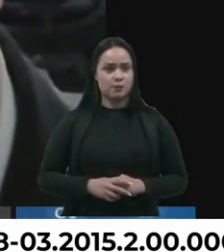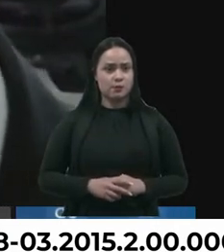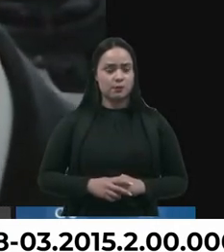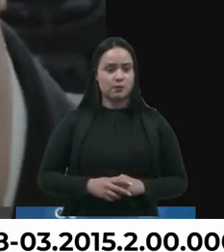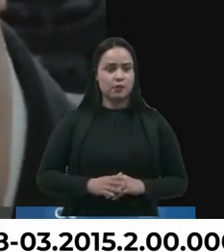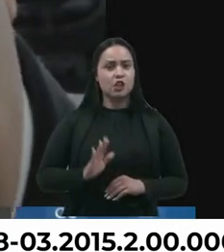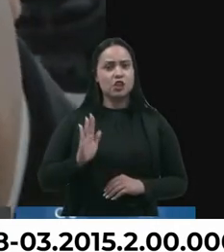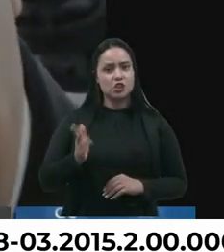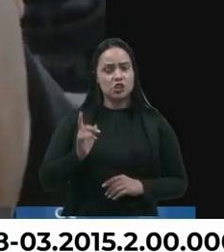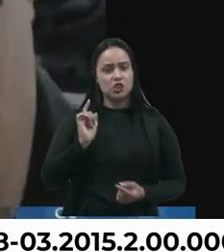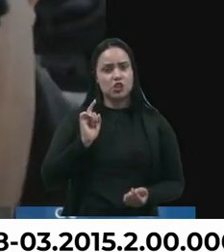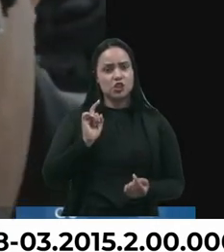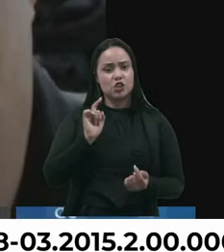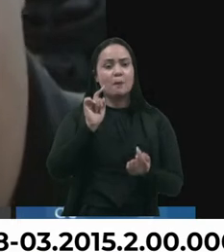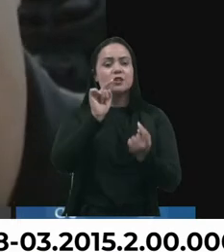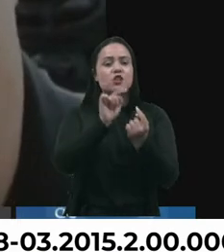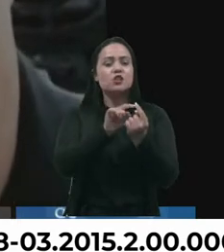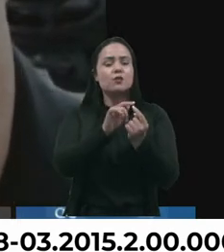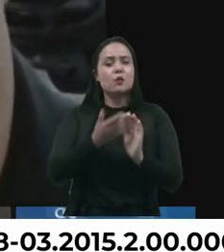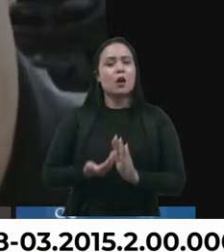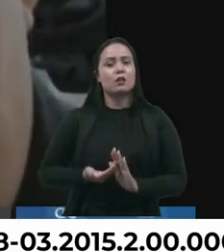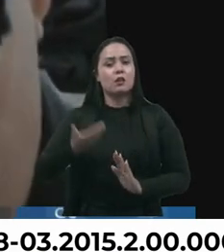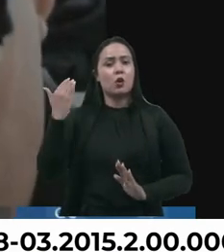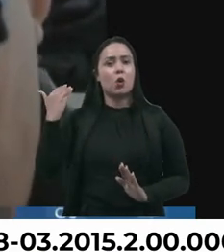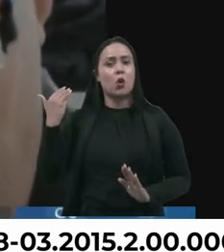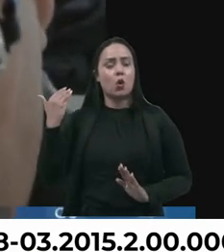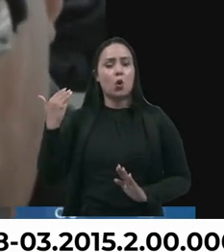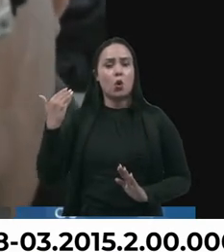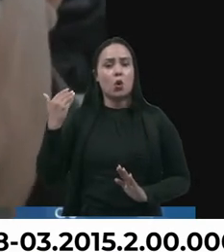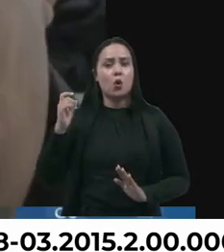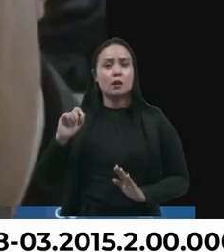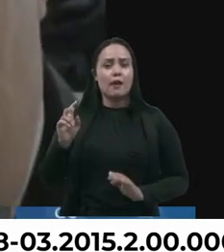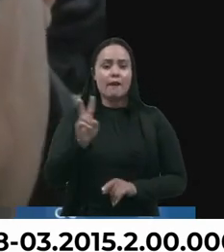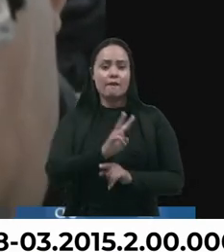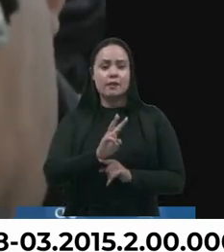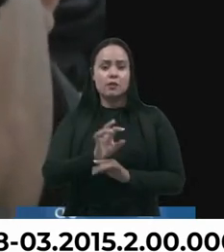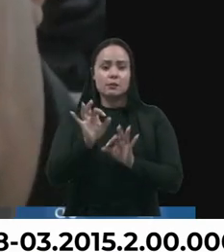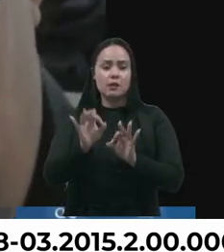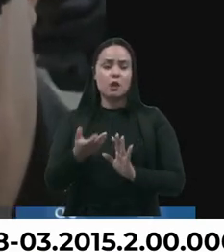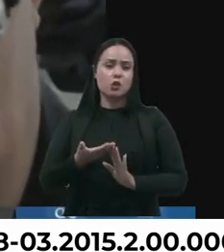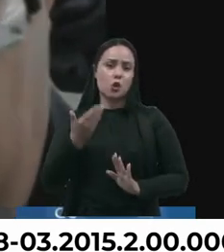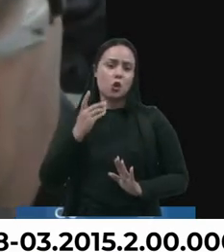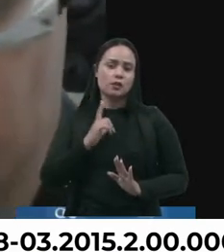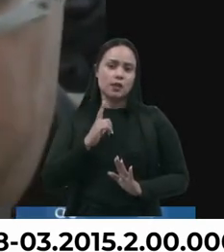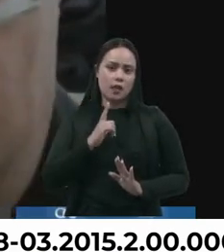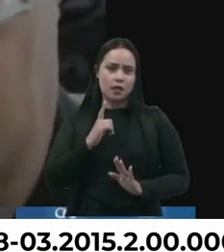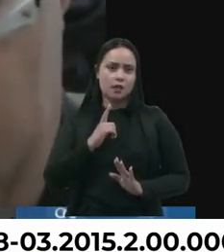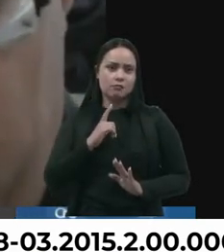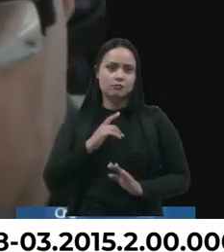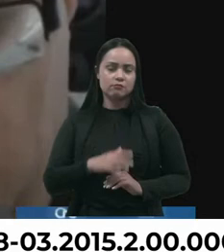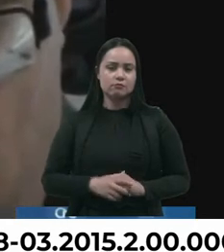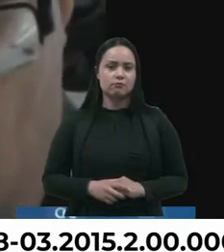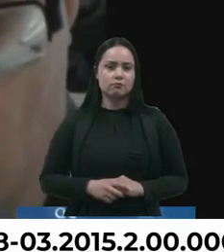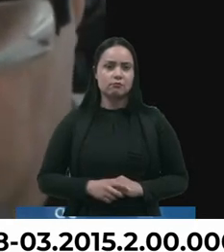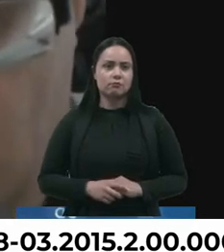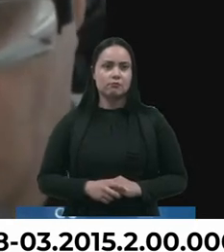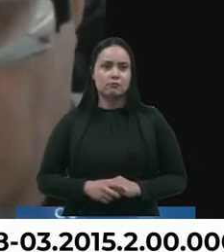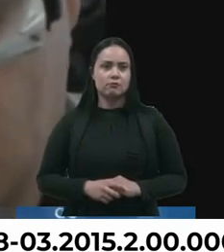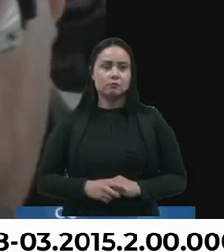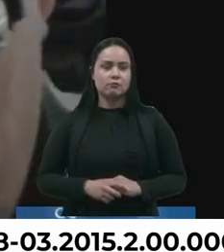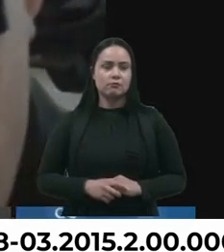Isso já foi objeto de revisão disciplinar anterior. A revisão disciplinar anterior tem uma... CID